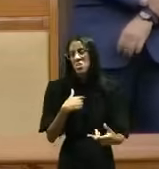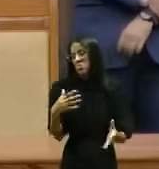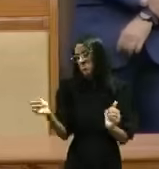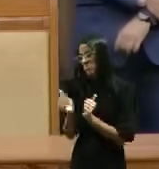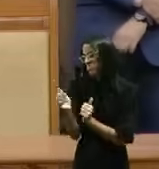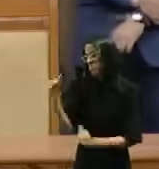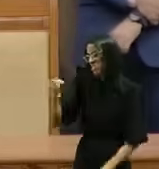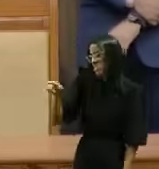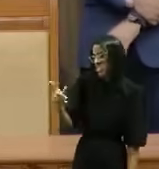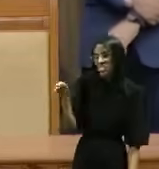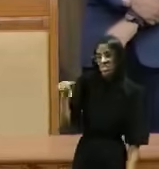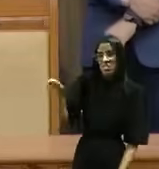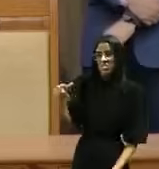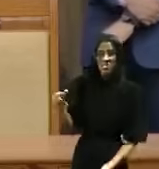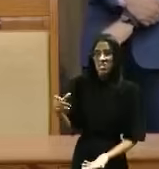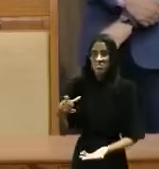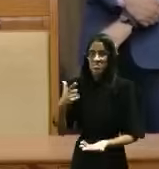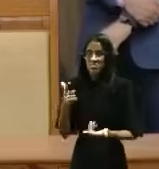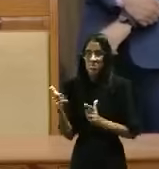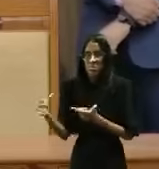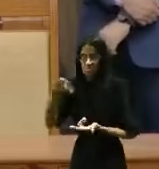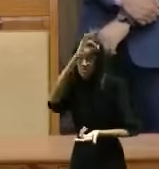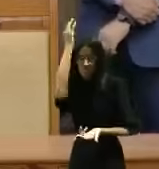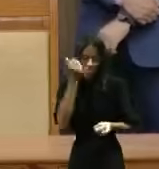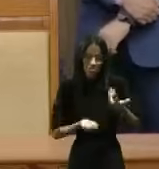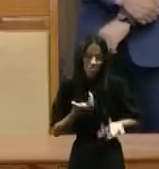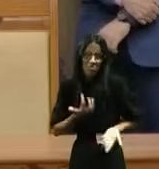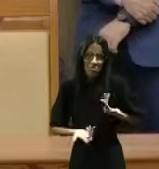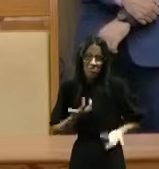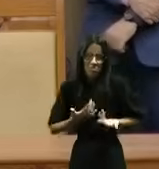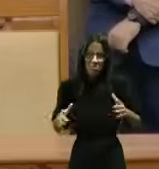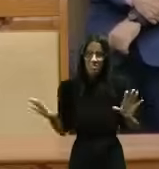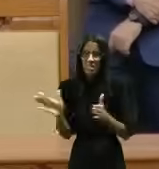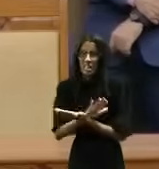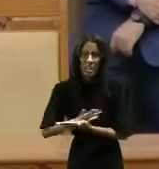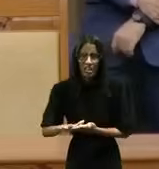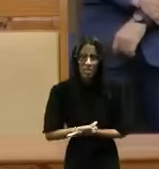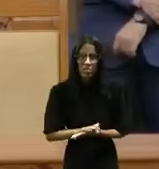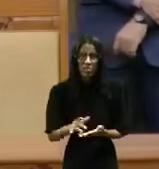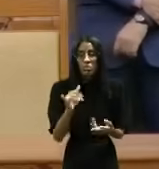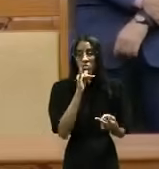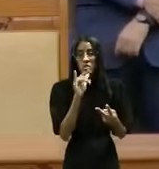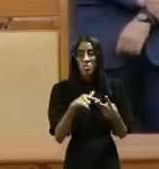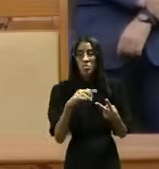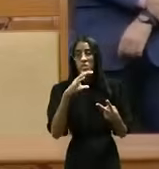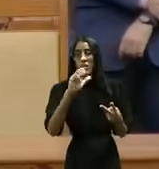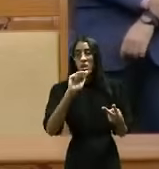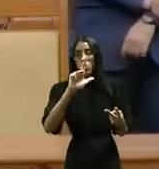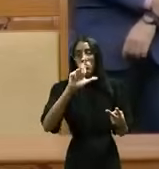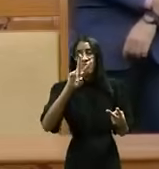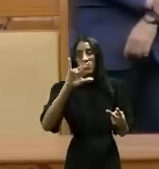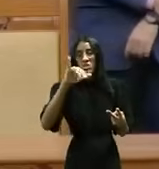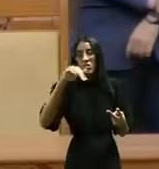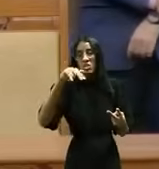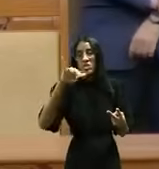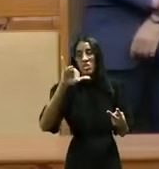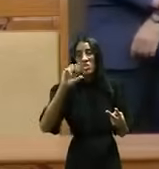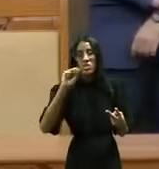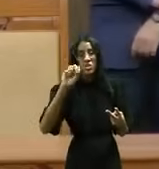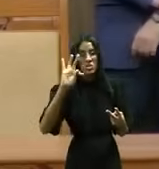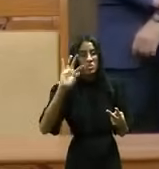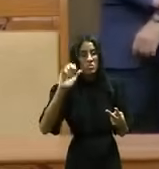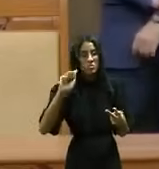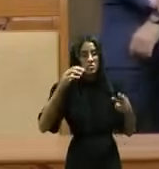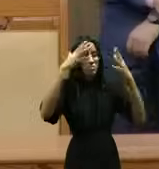Deus não é assim os calvinistas e dizer Eles não têm a cultura teológica que nós temos Então nós não podemos andar com pessoas ignóbeis